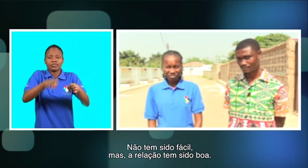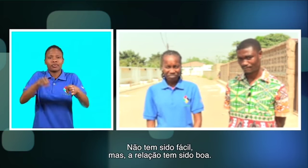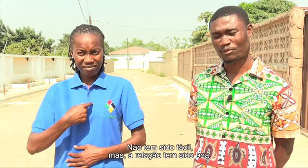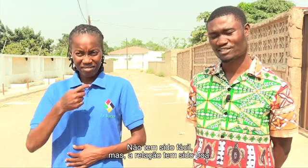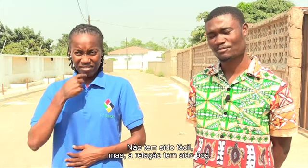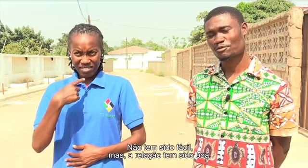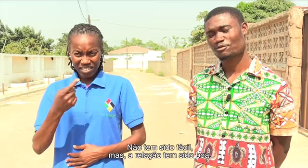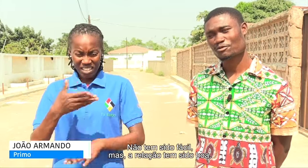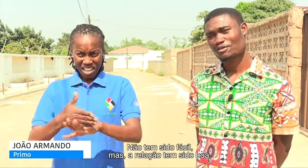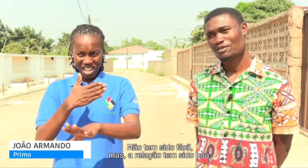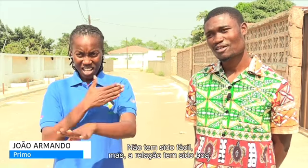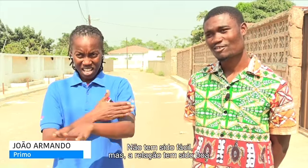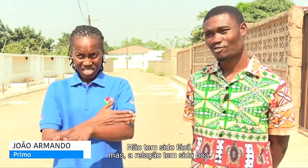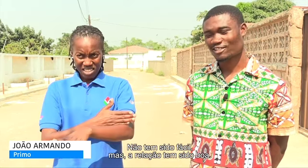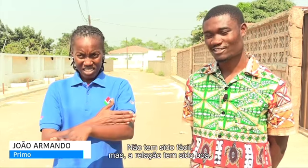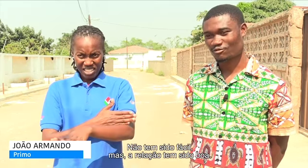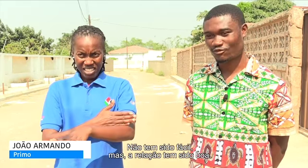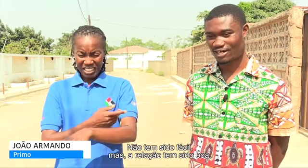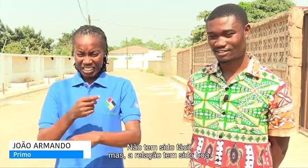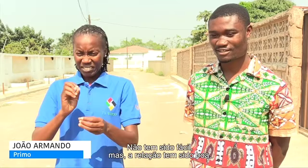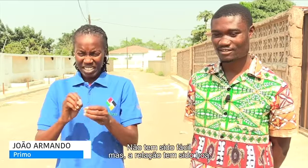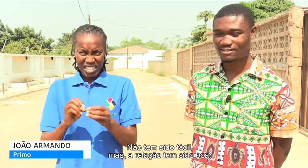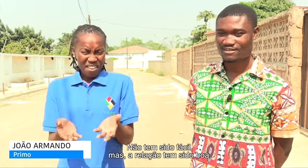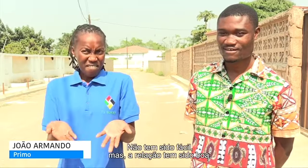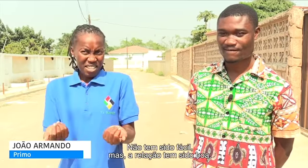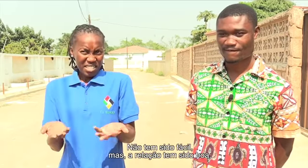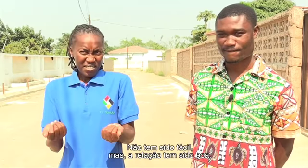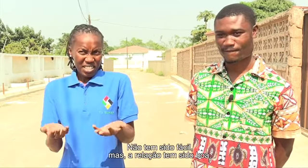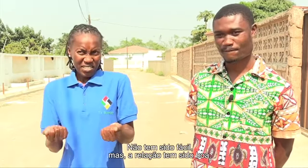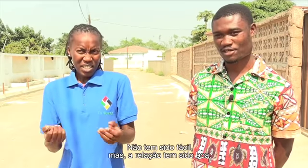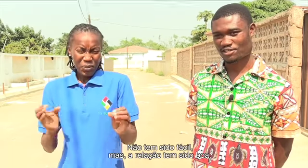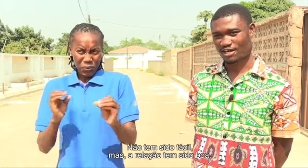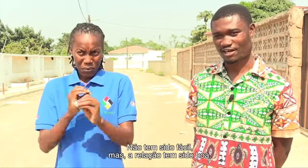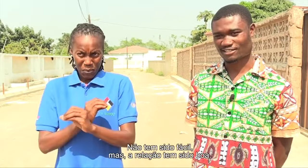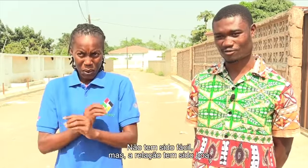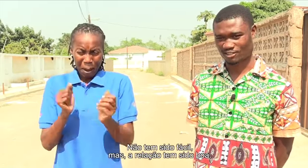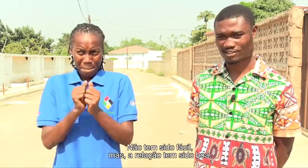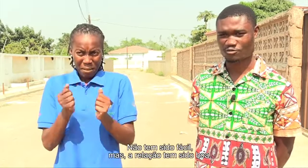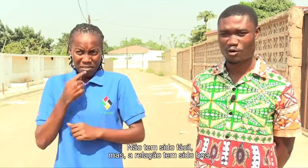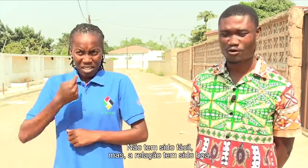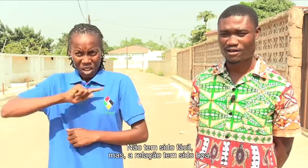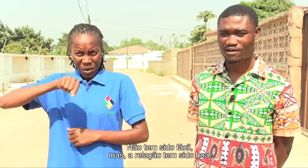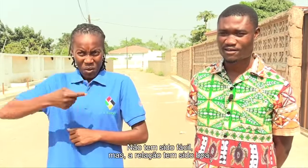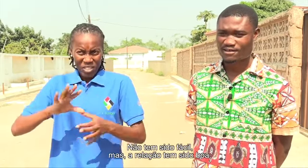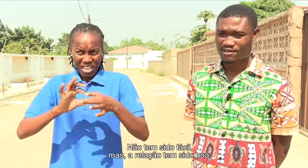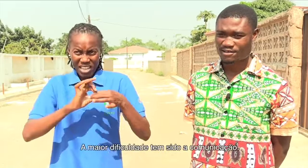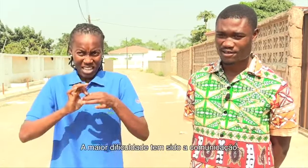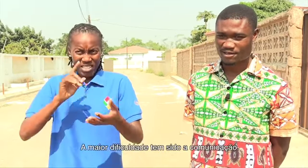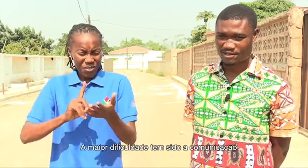O princípio não tem sido fácil, mas a relação tem sido boa.